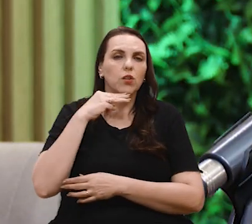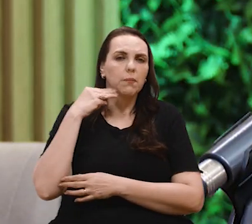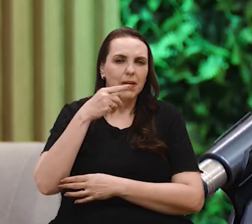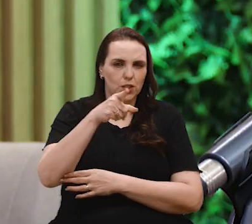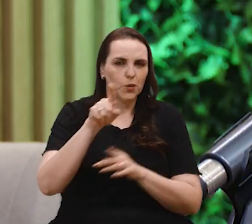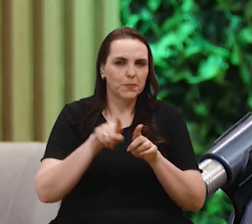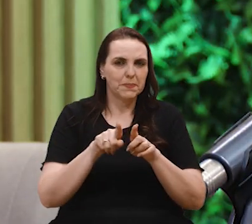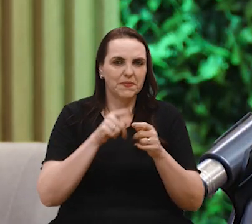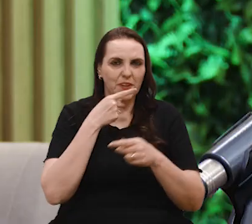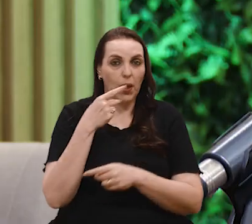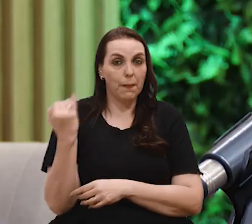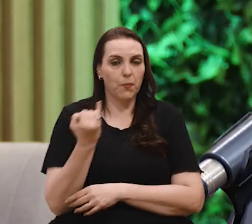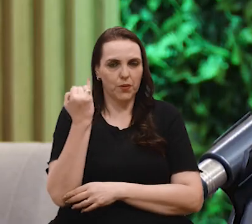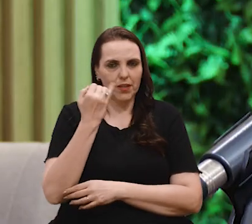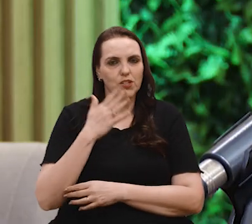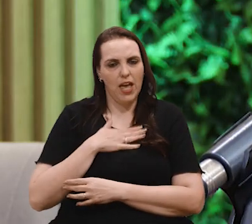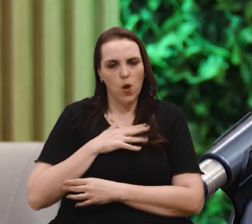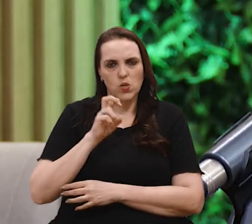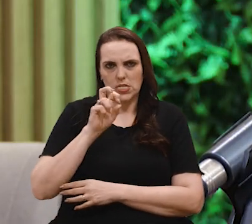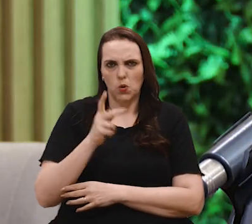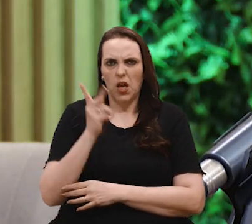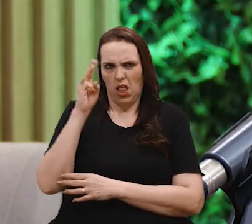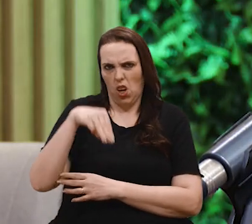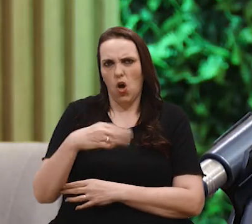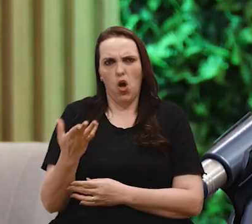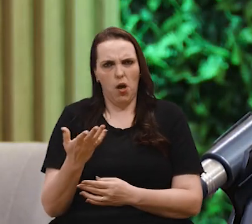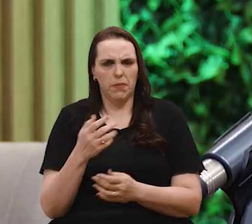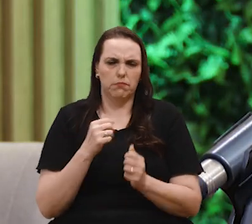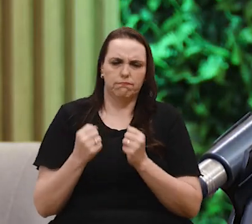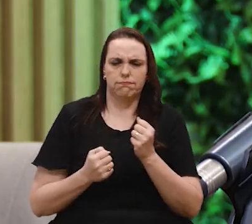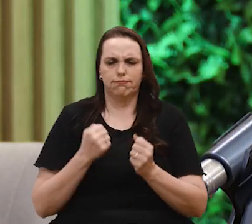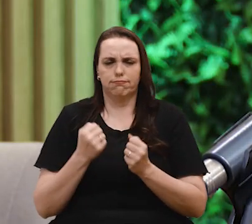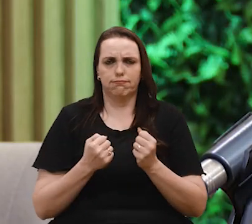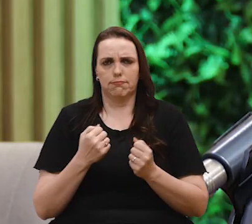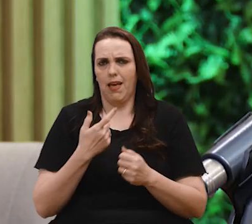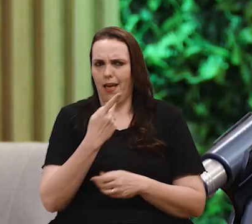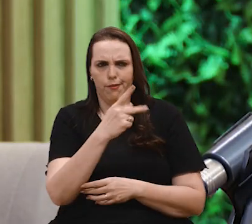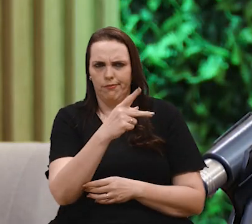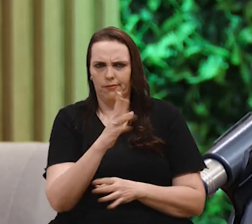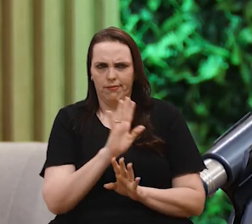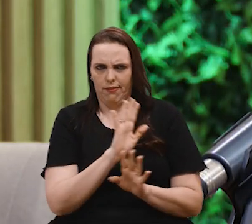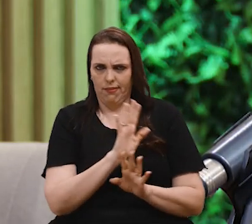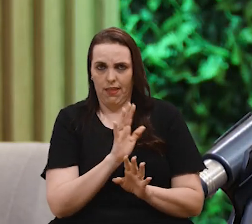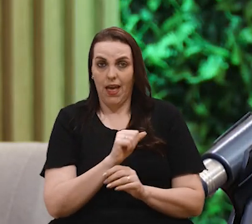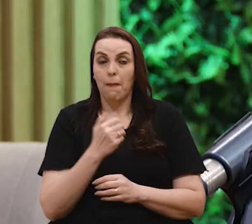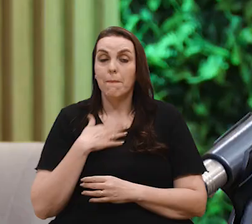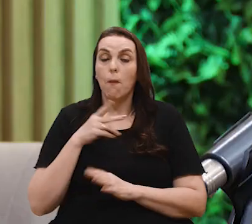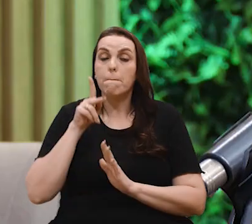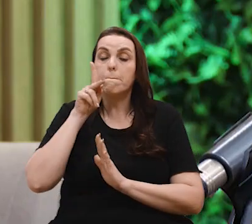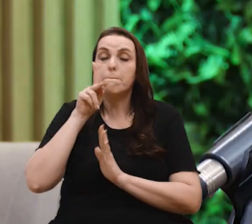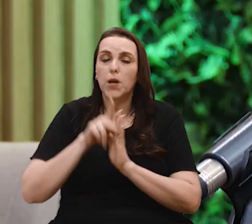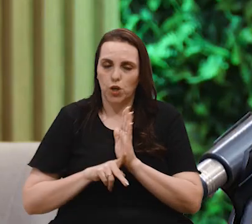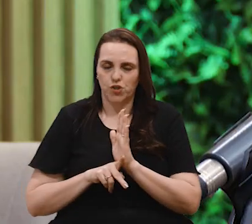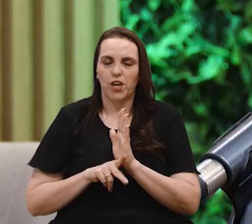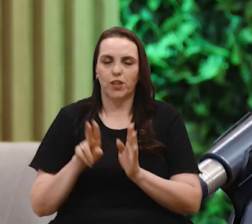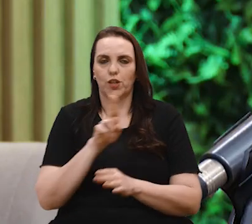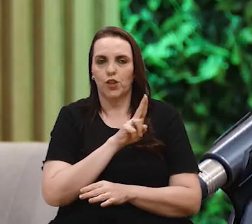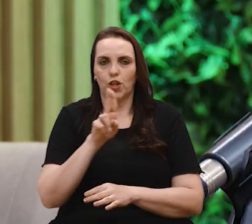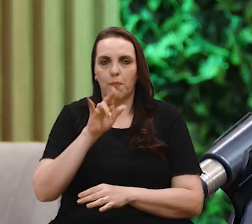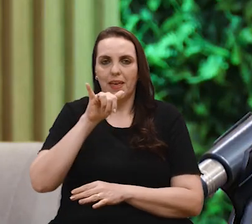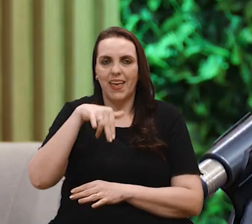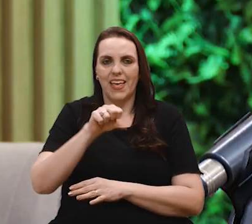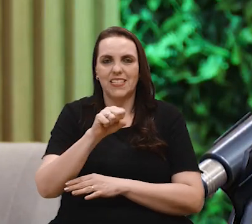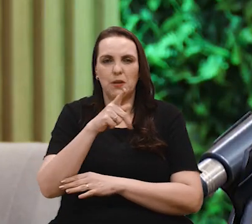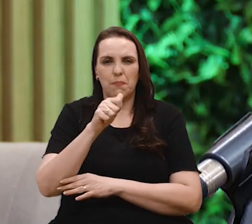importante, né? Eu faço meus 5 quilômetros e tal. Ela não tem... Eu tenho um projeto chamado inspirar, né? Então eu